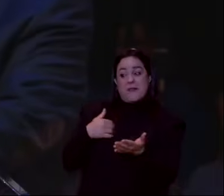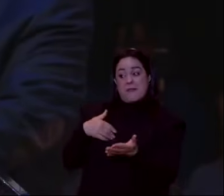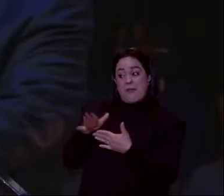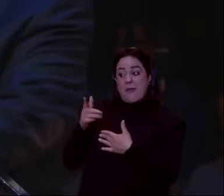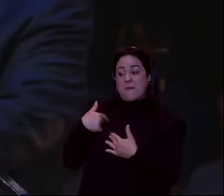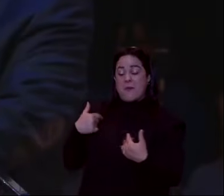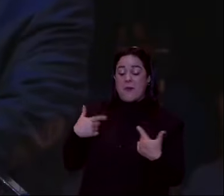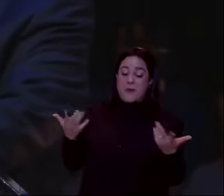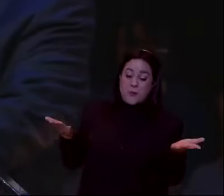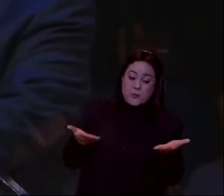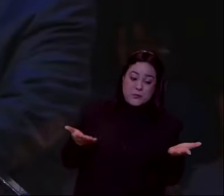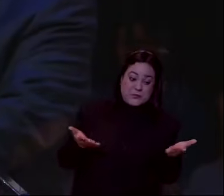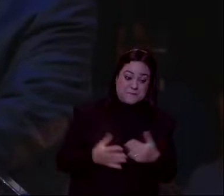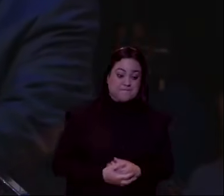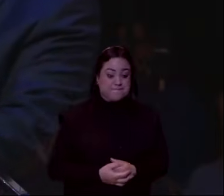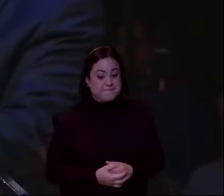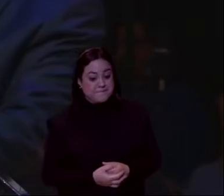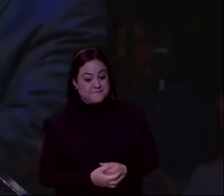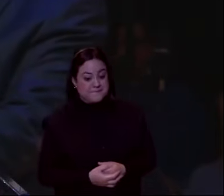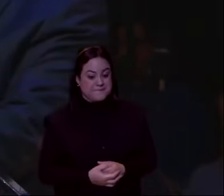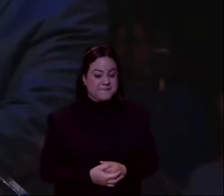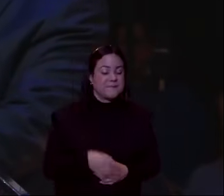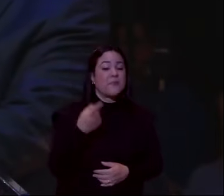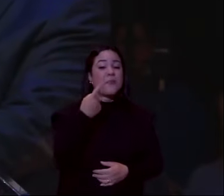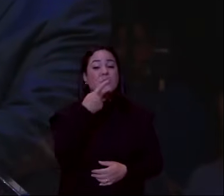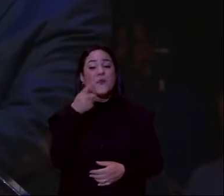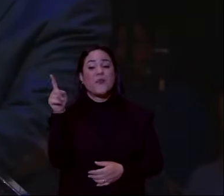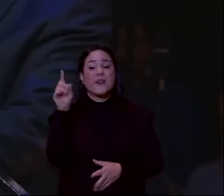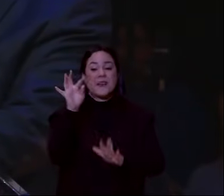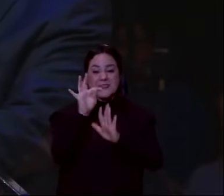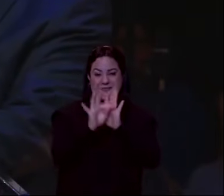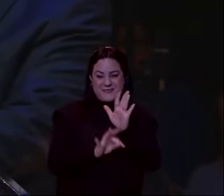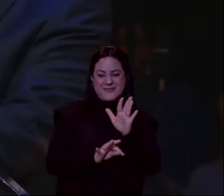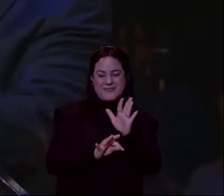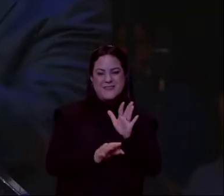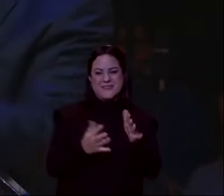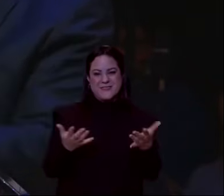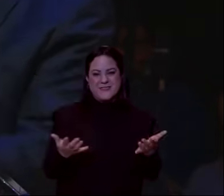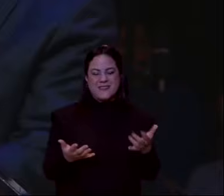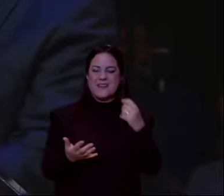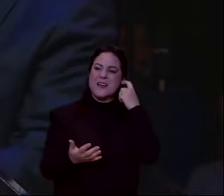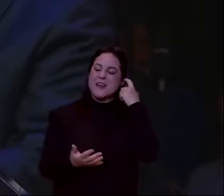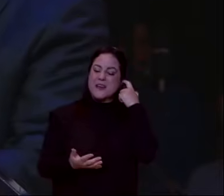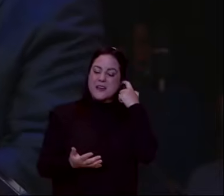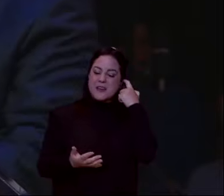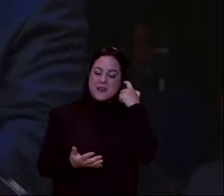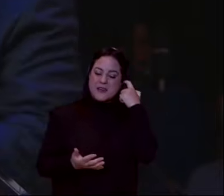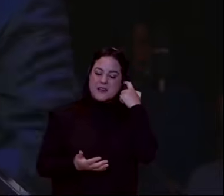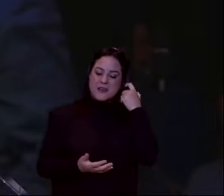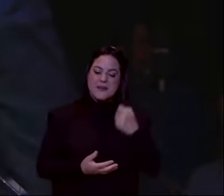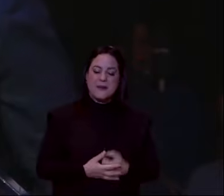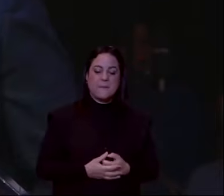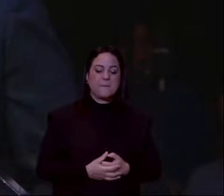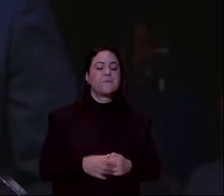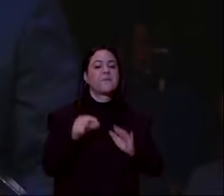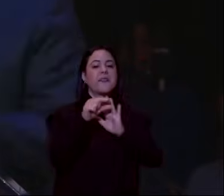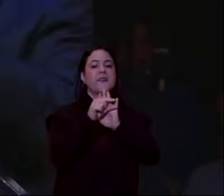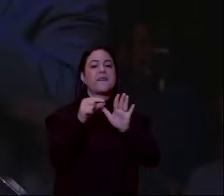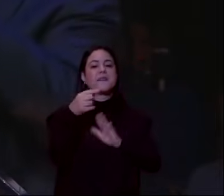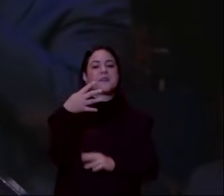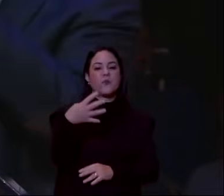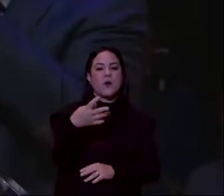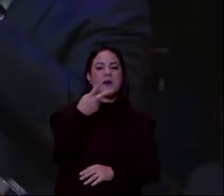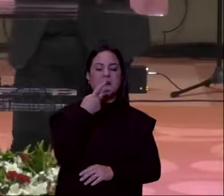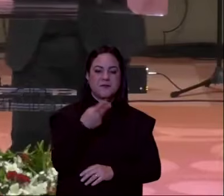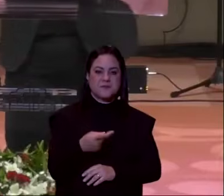pouco daqui, tá? Com o final desse texto, que na verdade é o maior texto. A partir do verso